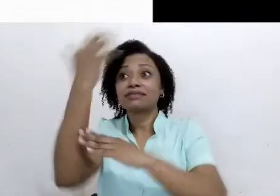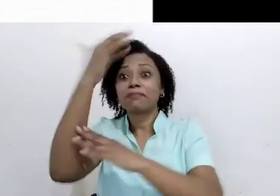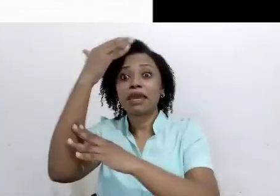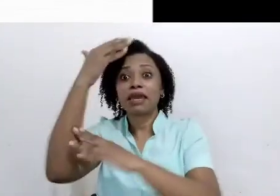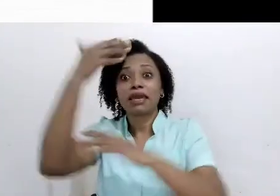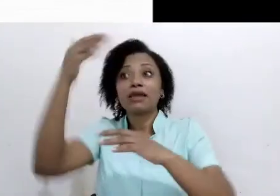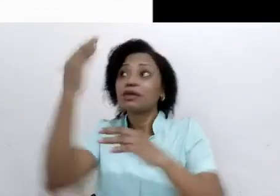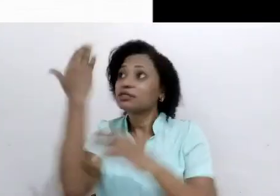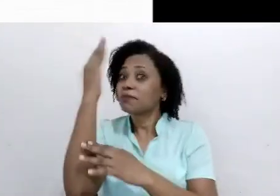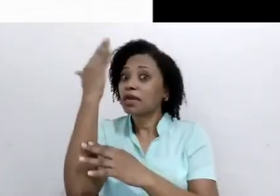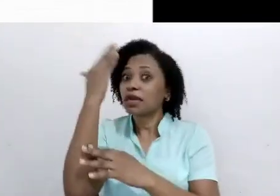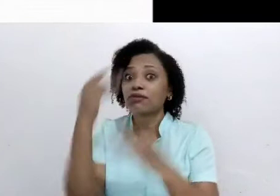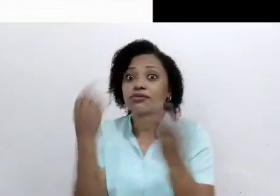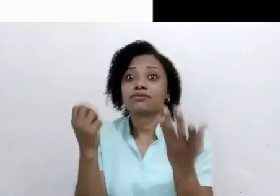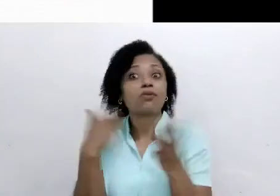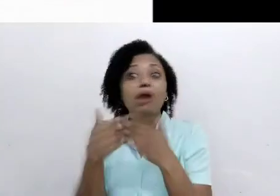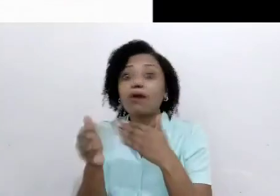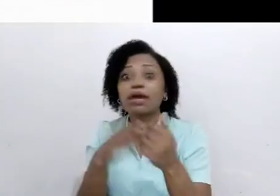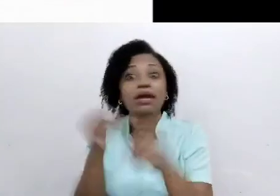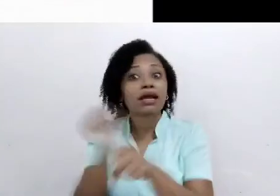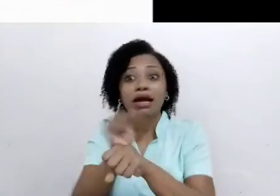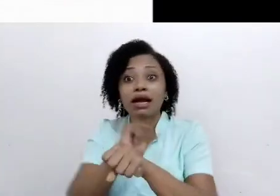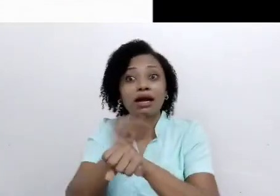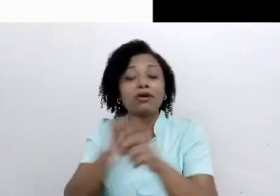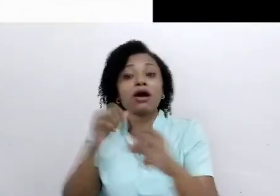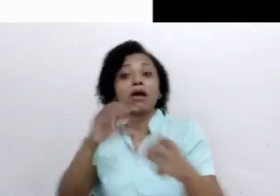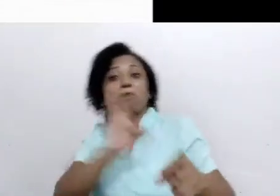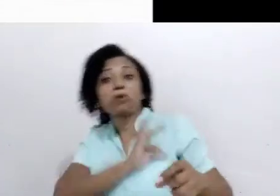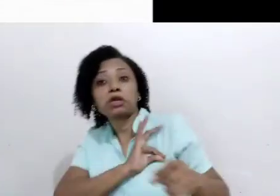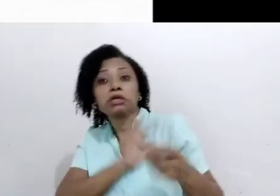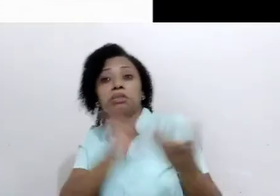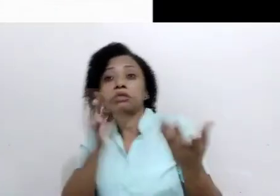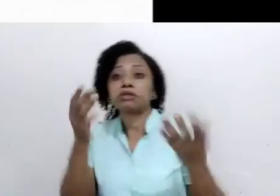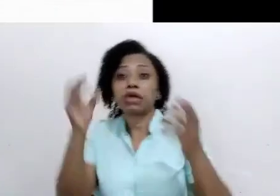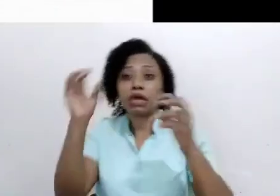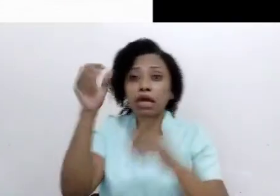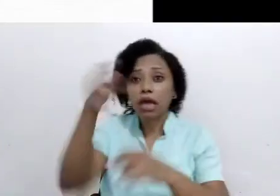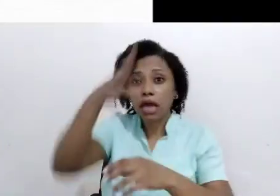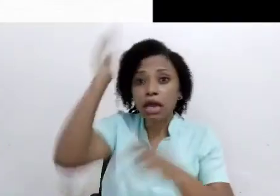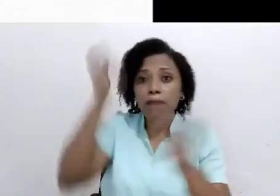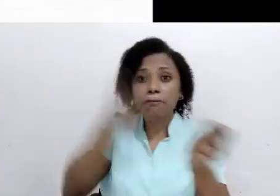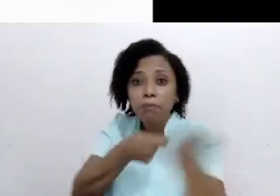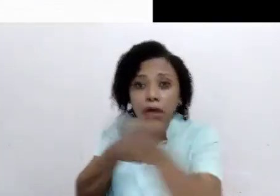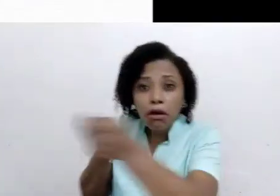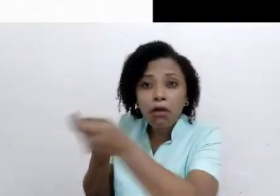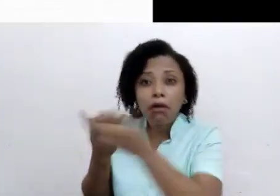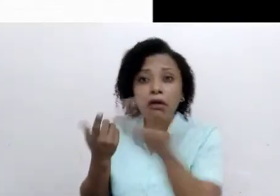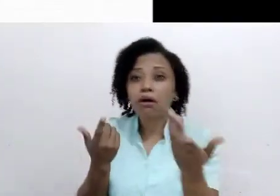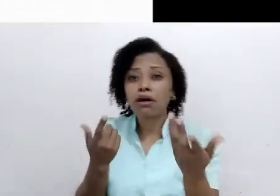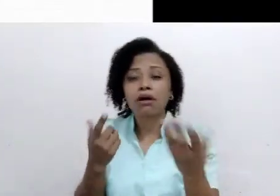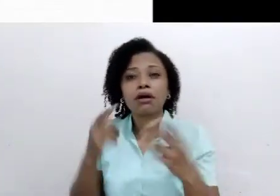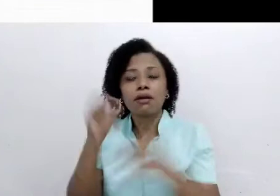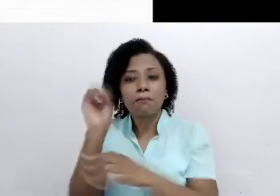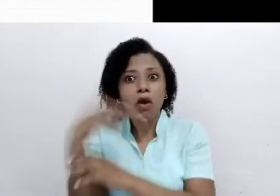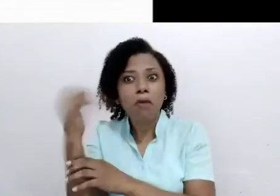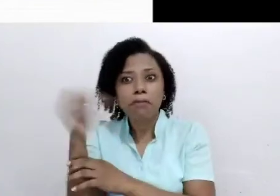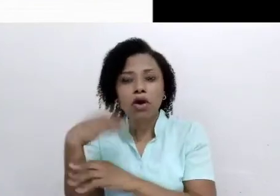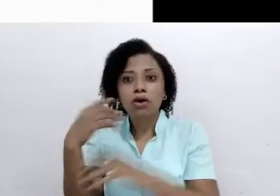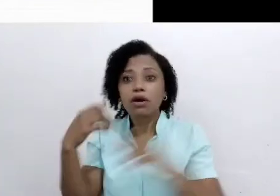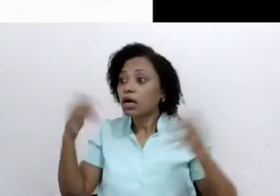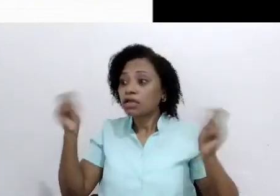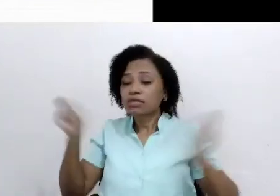segurança estiver atrás de um veículo particular, atrás de um motorista, por exemplo, e assim que o motorista olhar no